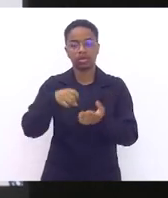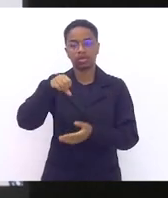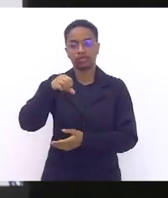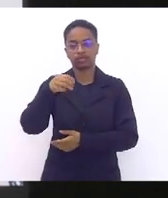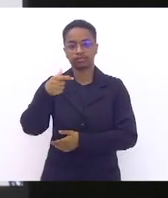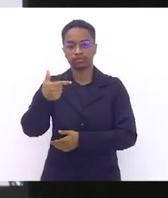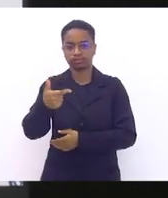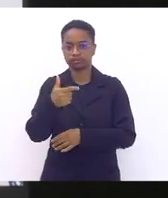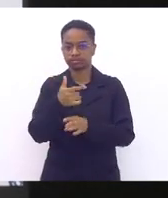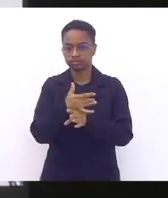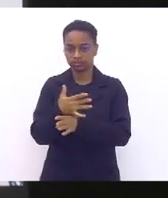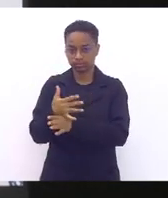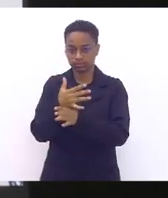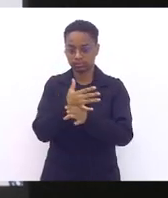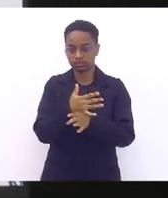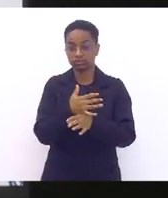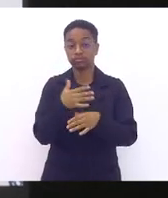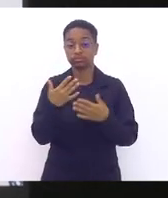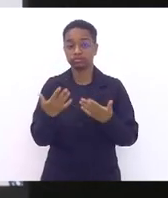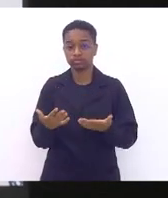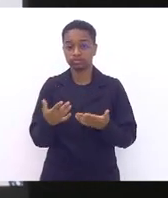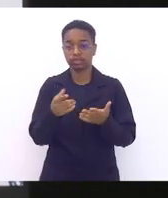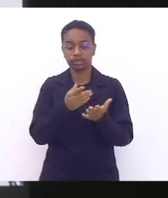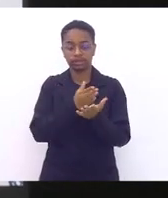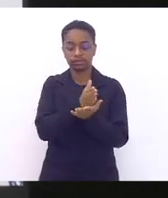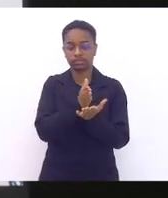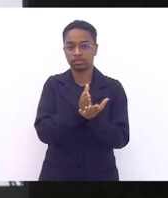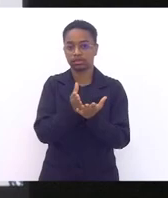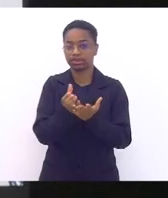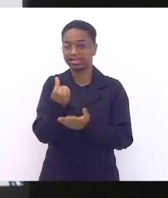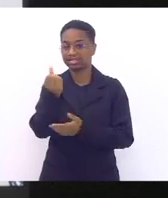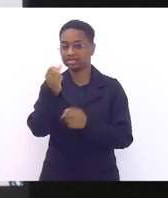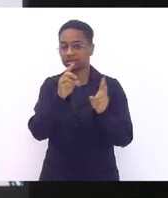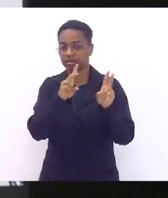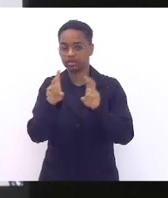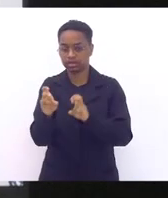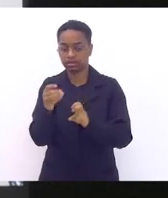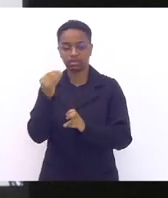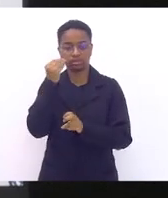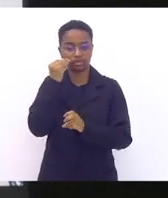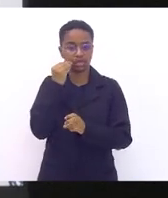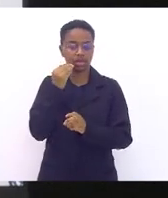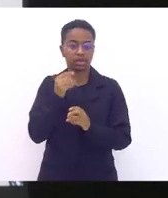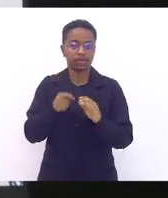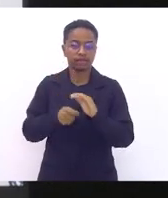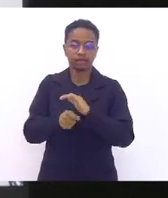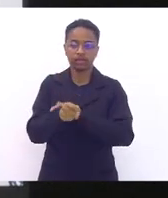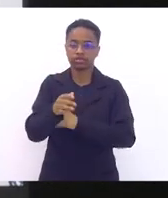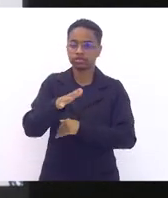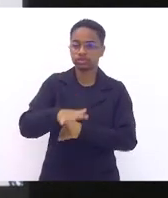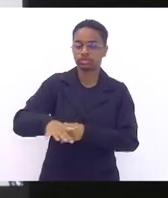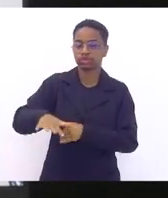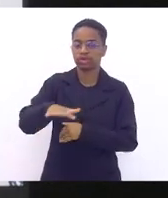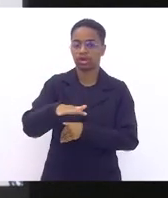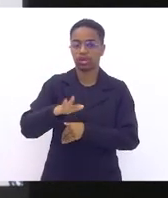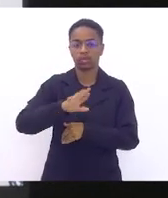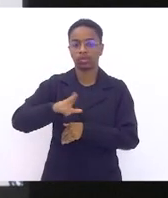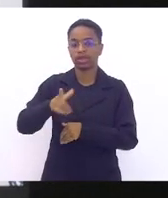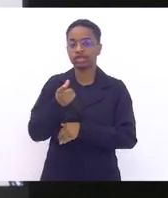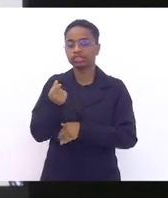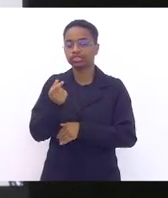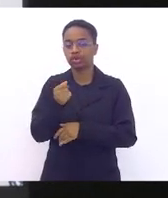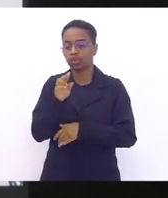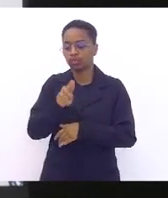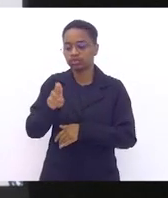municípios, esses 6 eixos, e que esse investimento fosse abrangente. Não era um recurso que o Estado utilizaria em